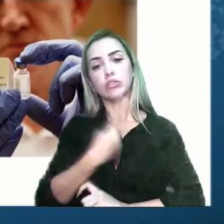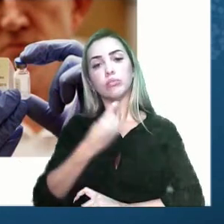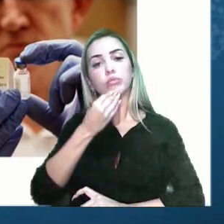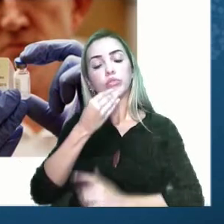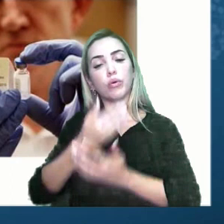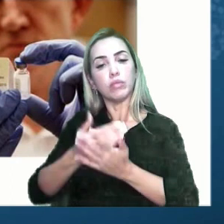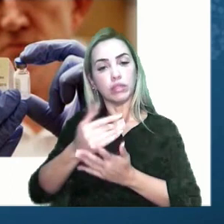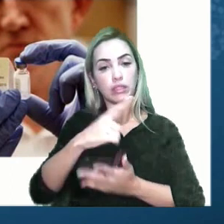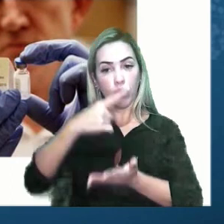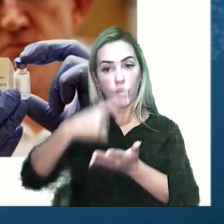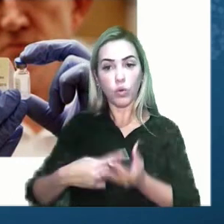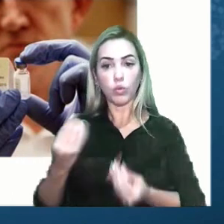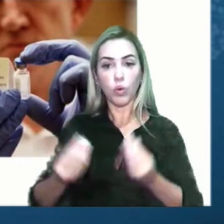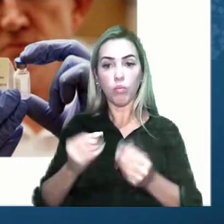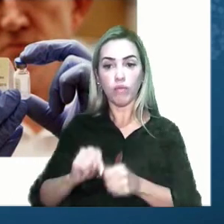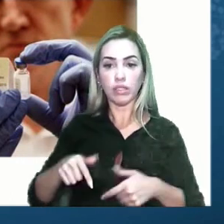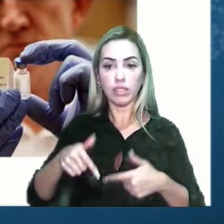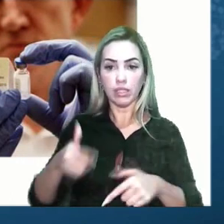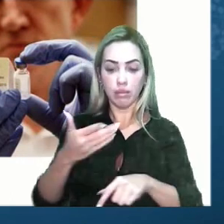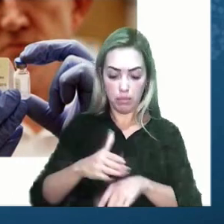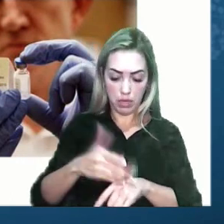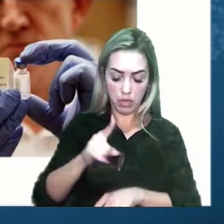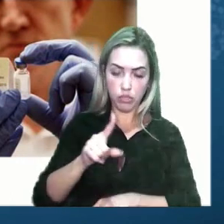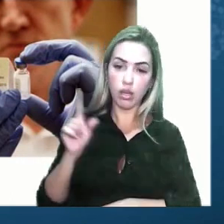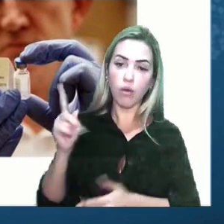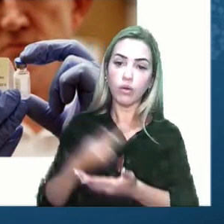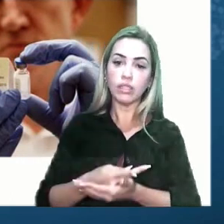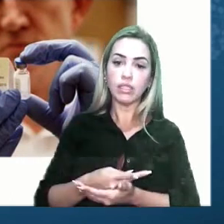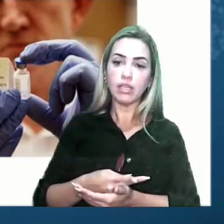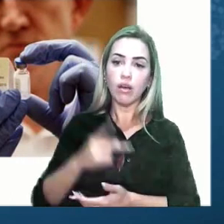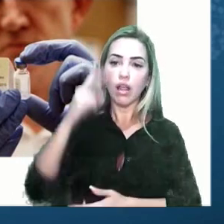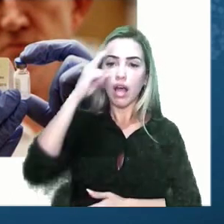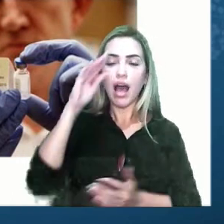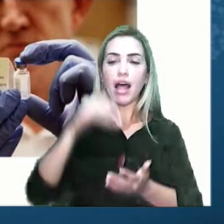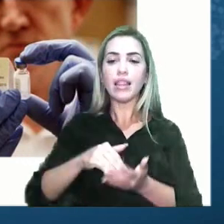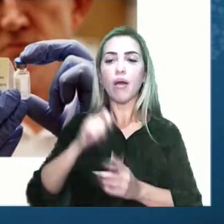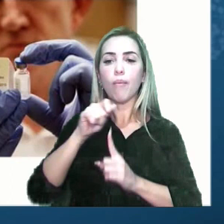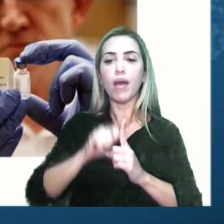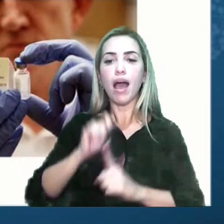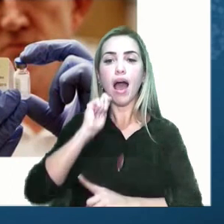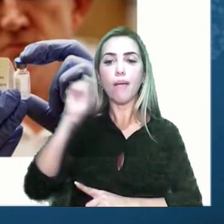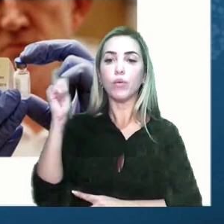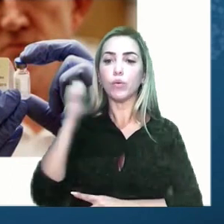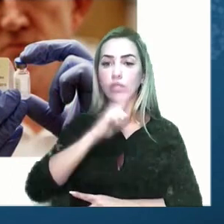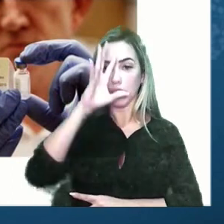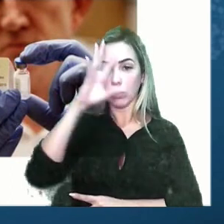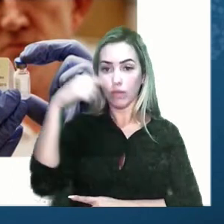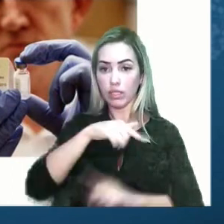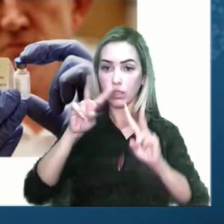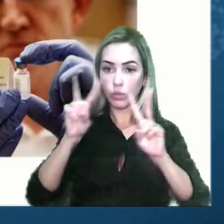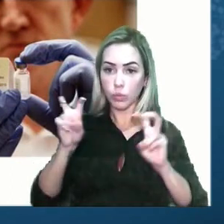um acordo sobre como fazer esse ensaio clínico, e levou até abril para resolver esse assunto.